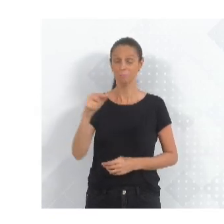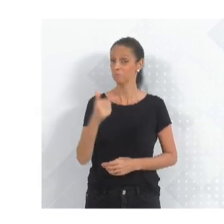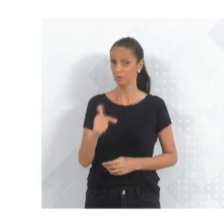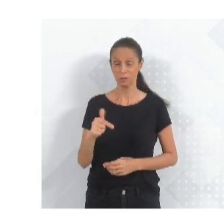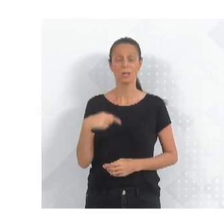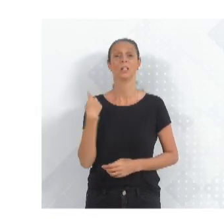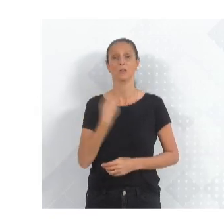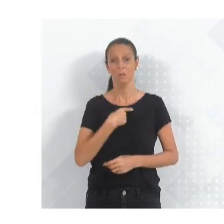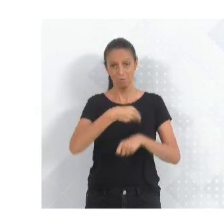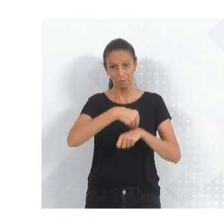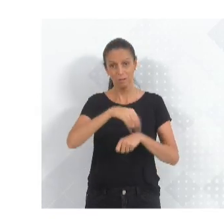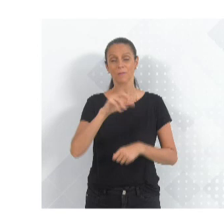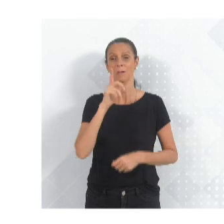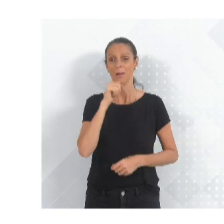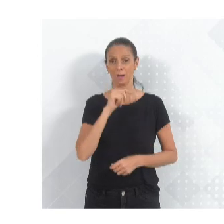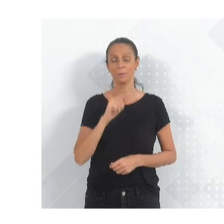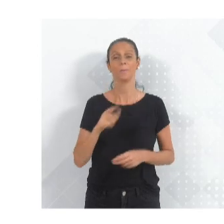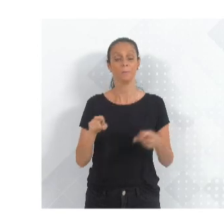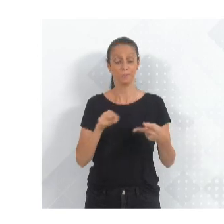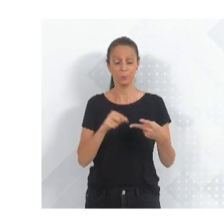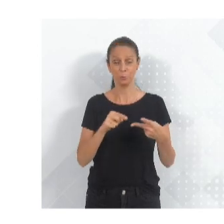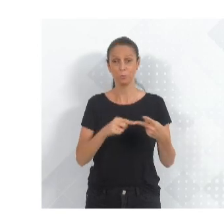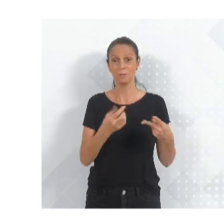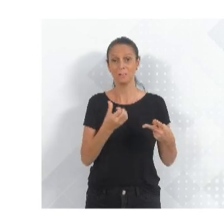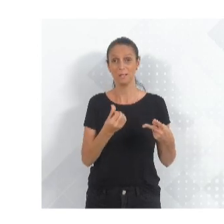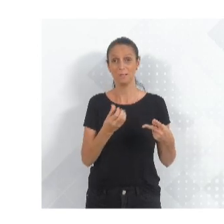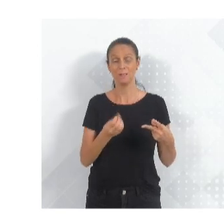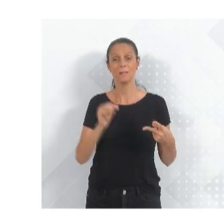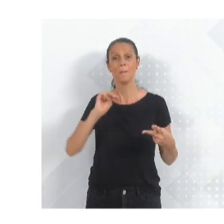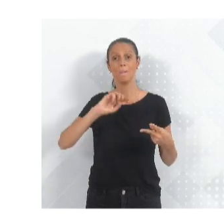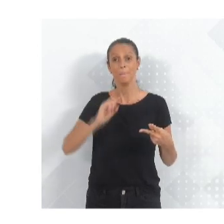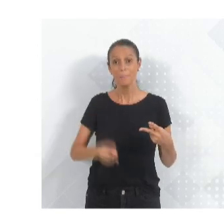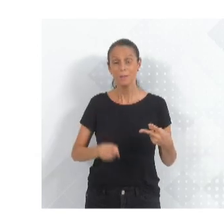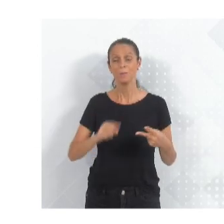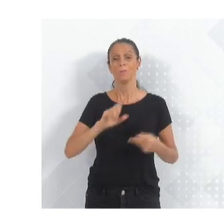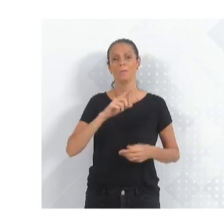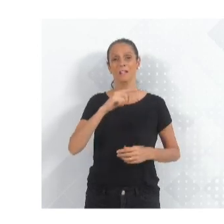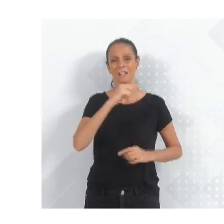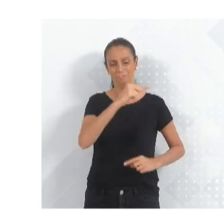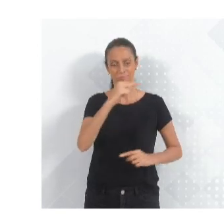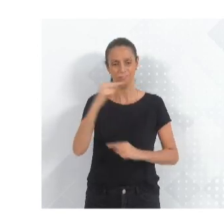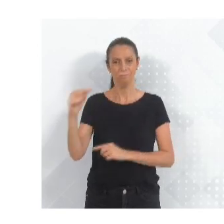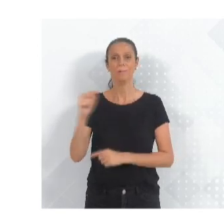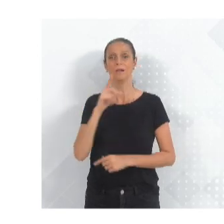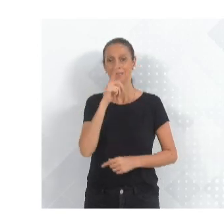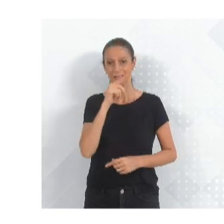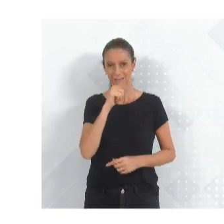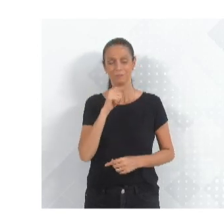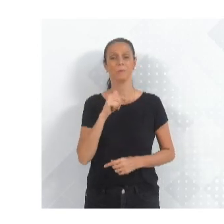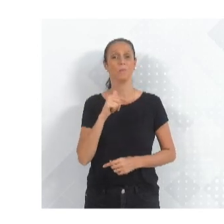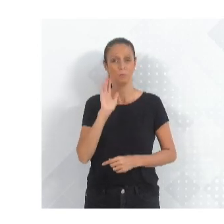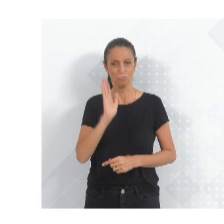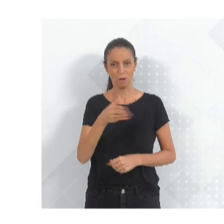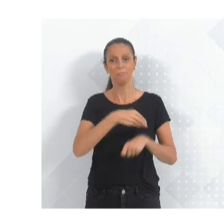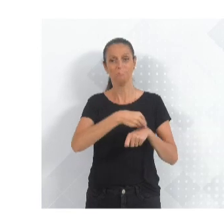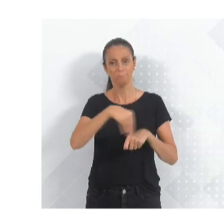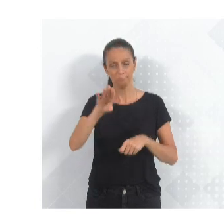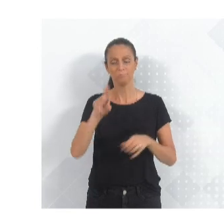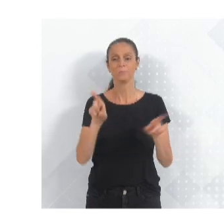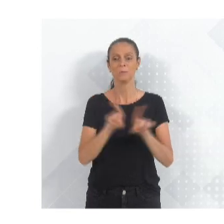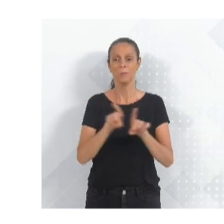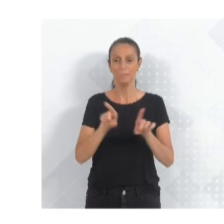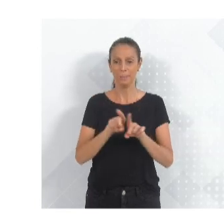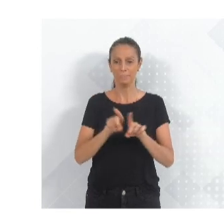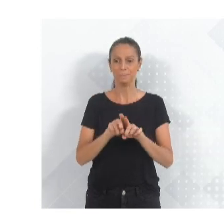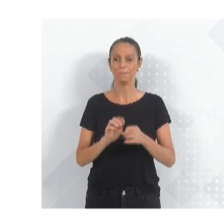encaminhar também outros 60 mil litros de reservação, projeto já iniciado, material já em fase de contratação, que